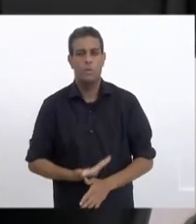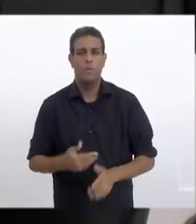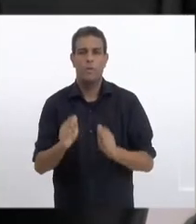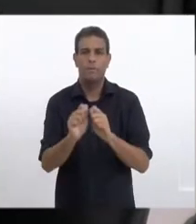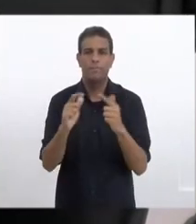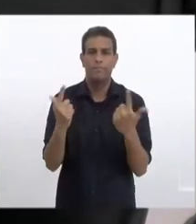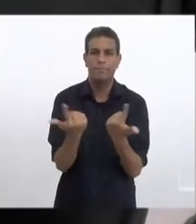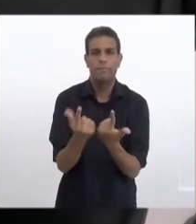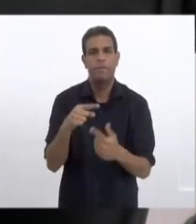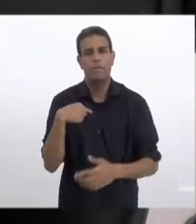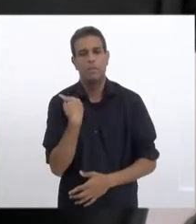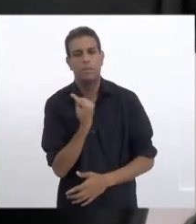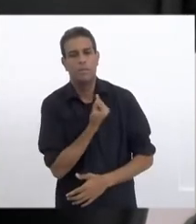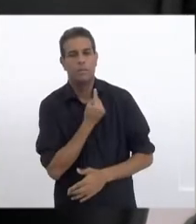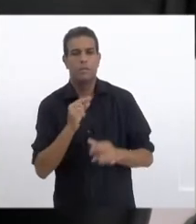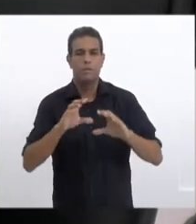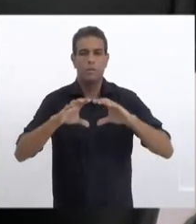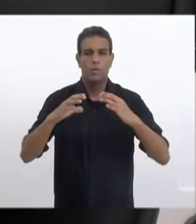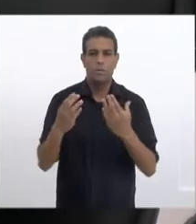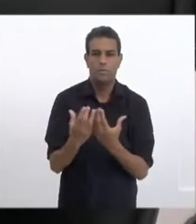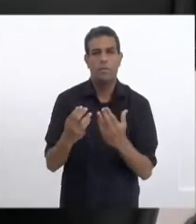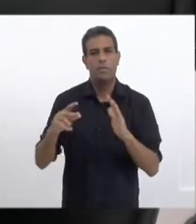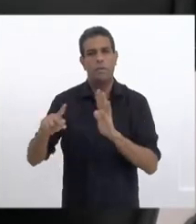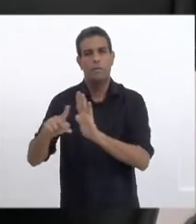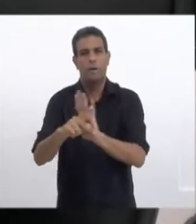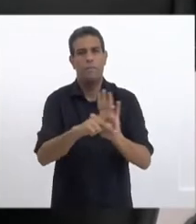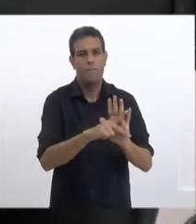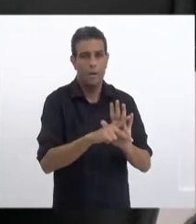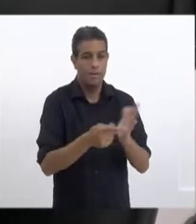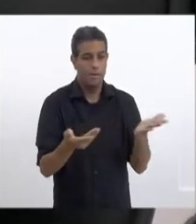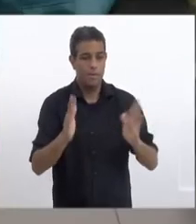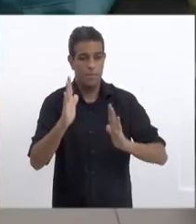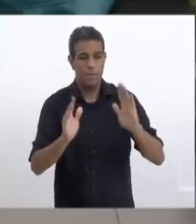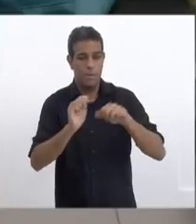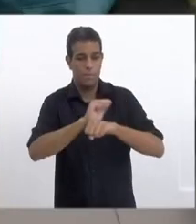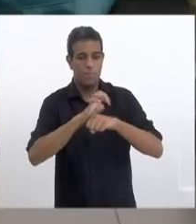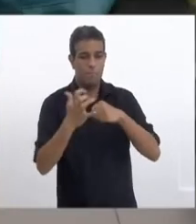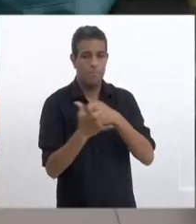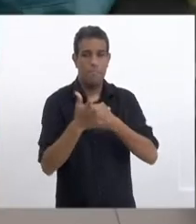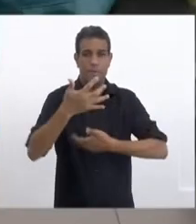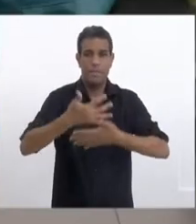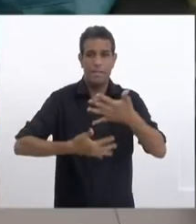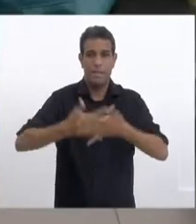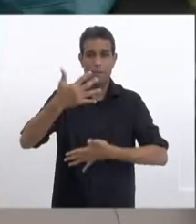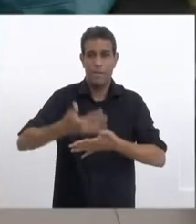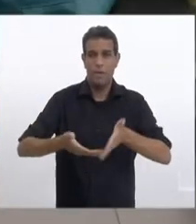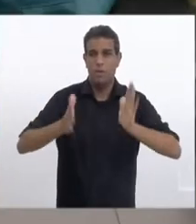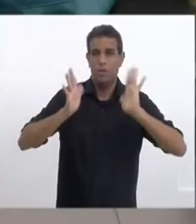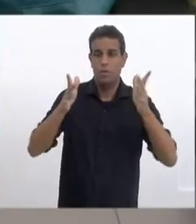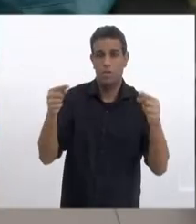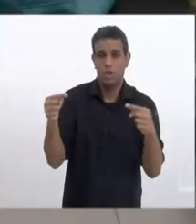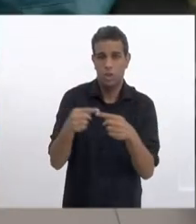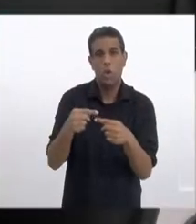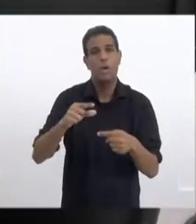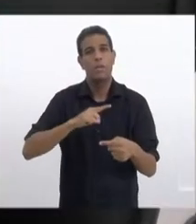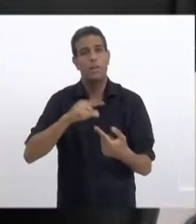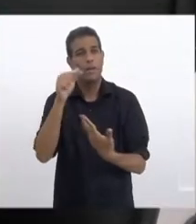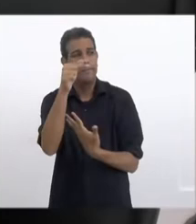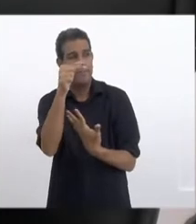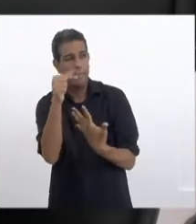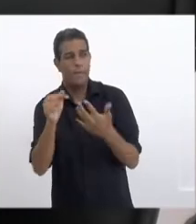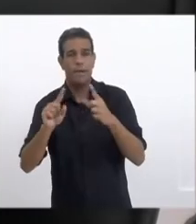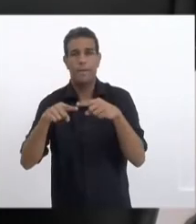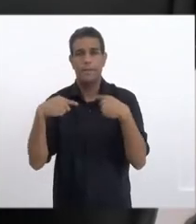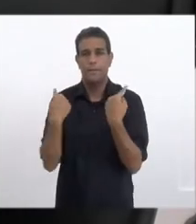Legislativa, a nossa comissão. Inclusive, a pandemia ela veio atrapalhar um pouco. Nós tínhamos várias reuniões